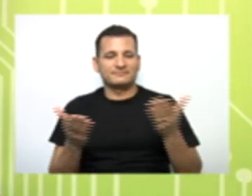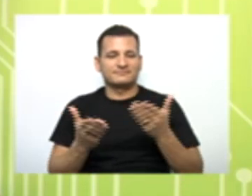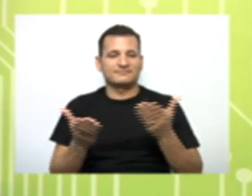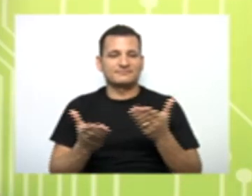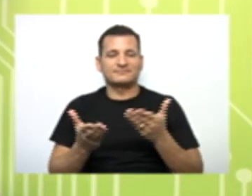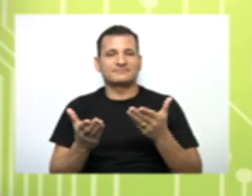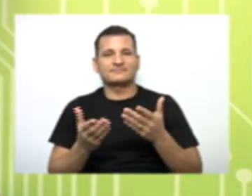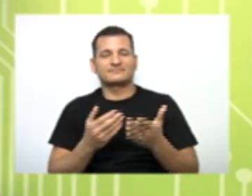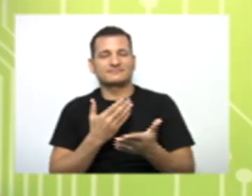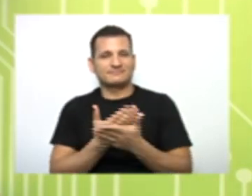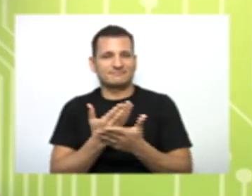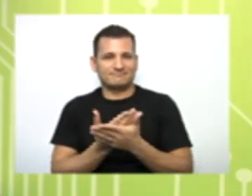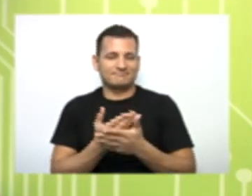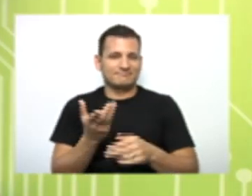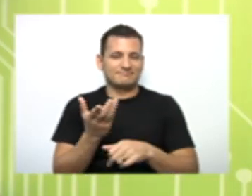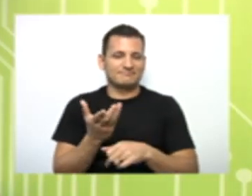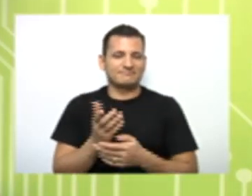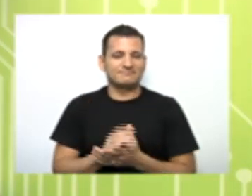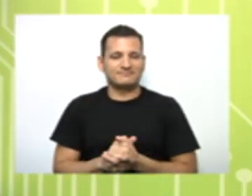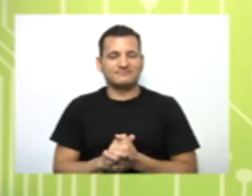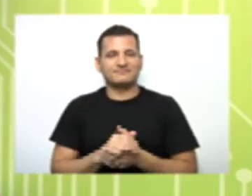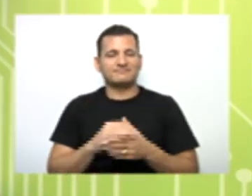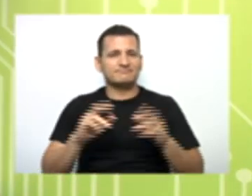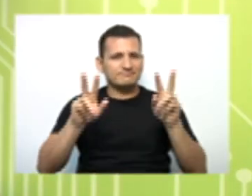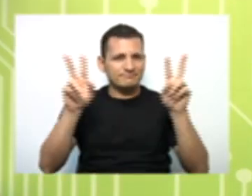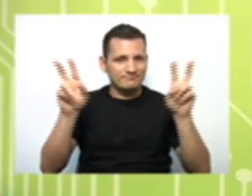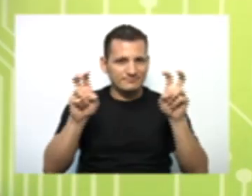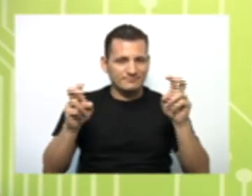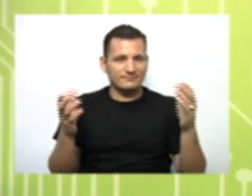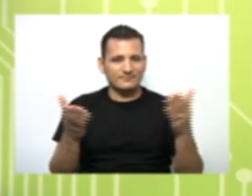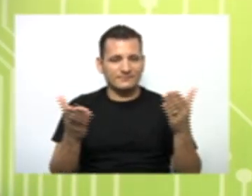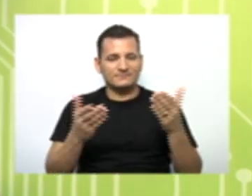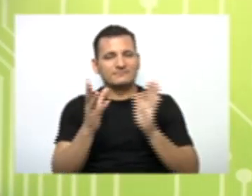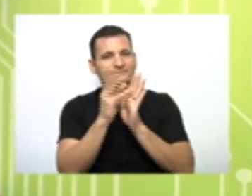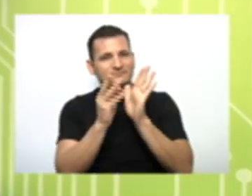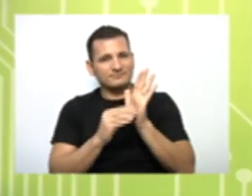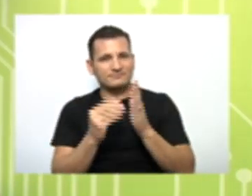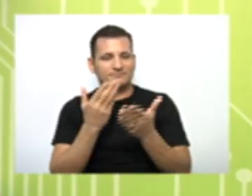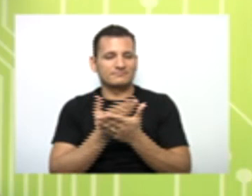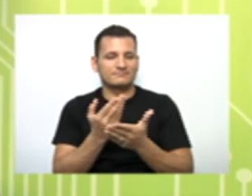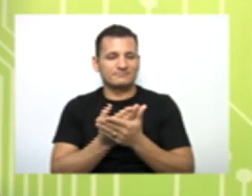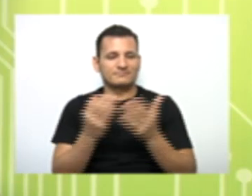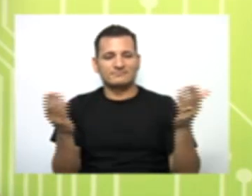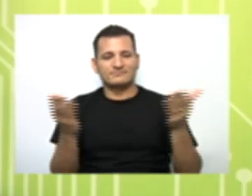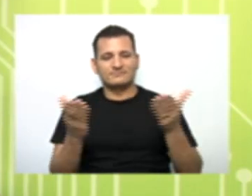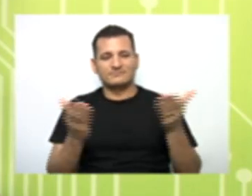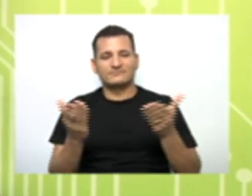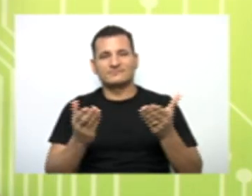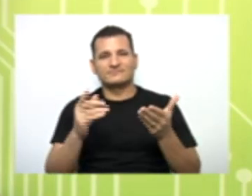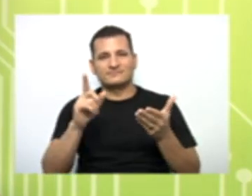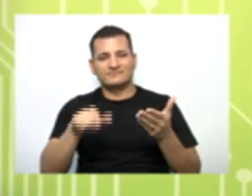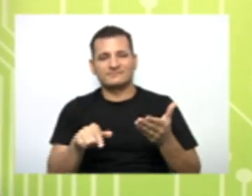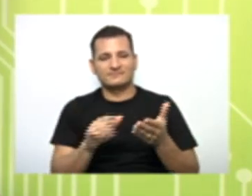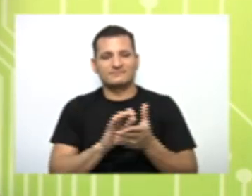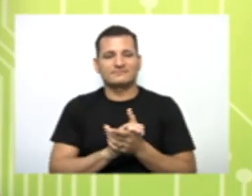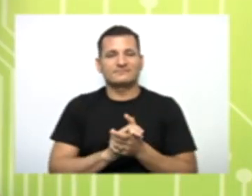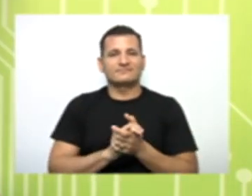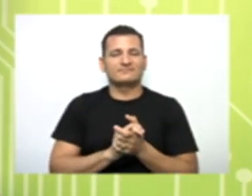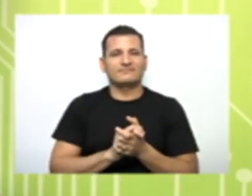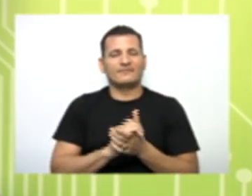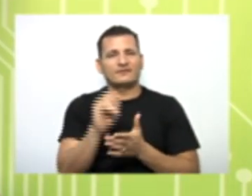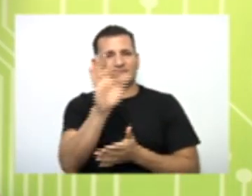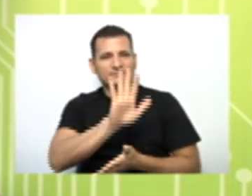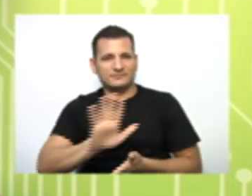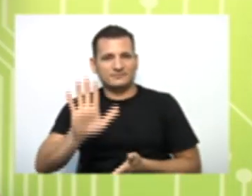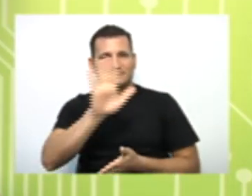nossa grandiosa aula de hoje. O conteúdo da nossa aula de hoje, pessoal, vai ser sobre